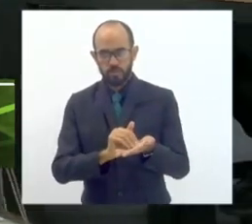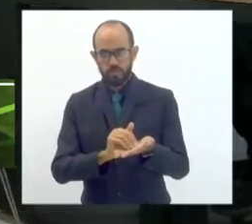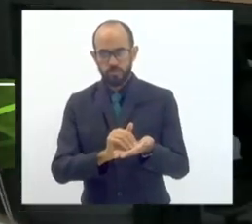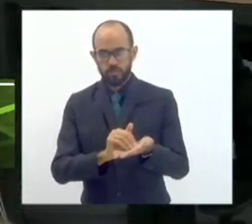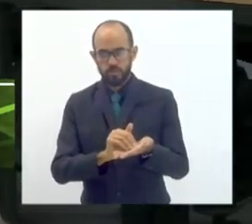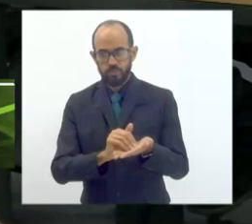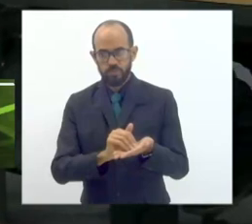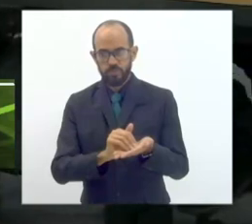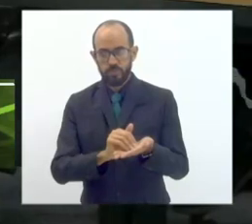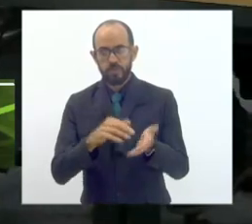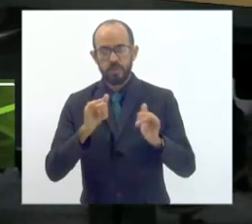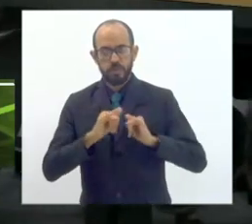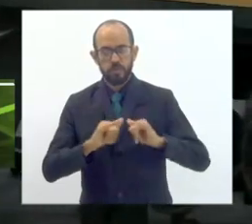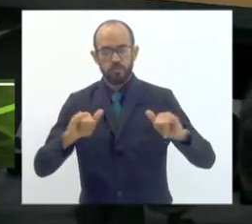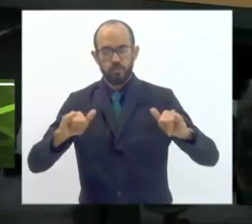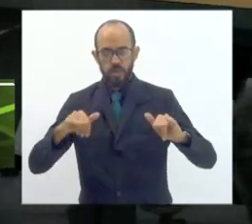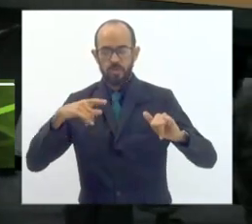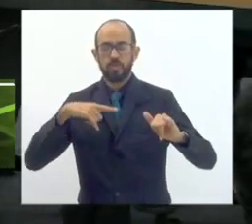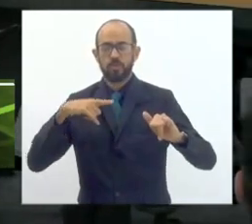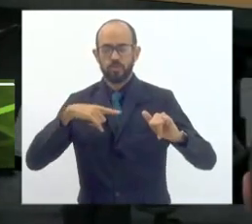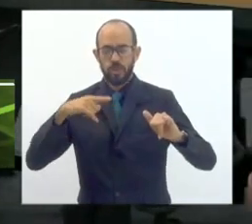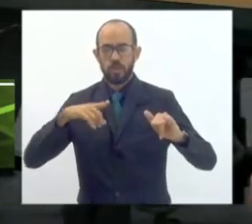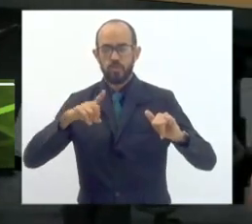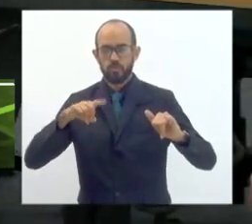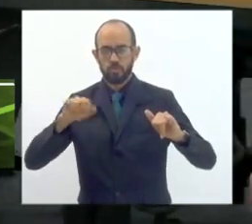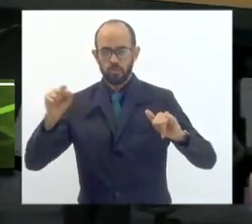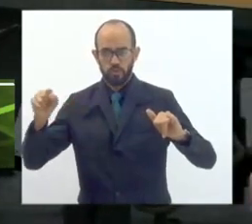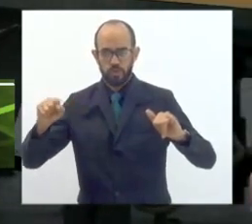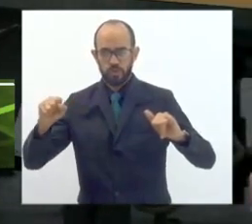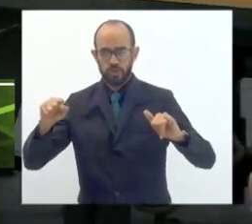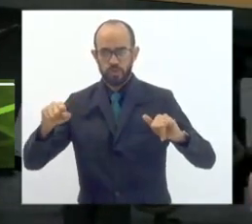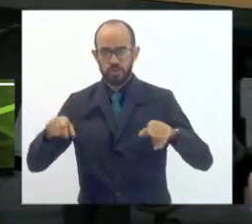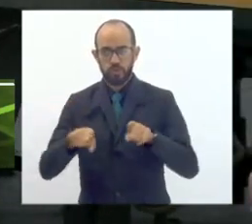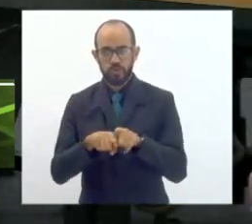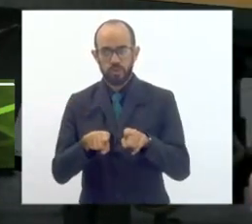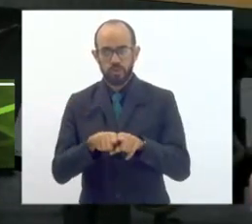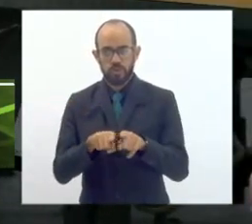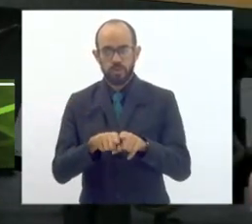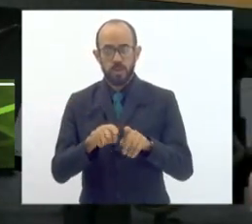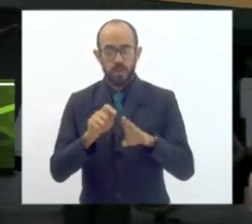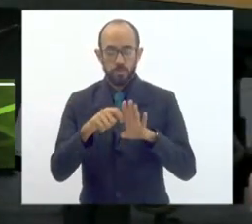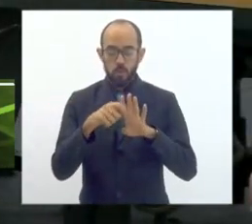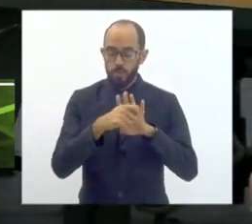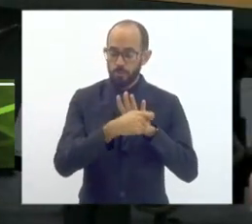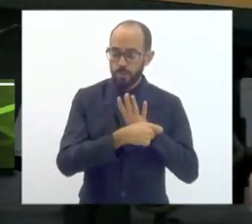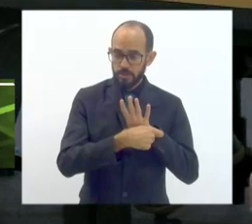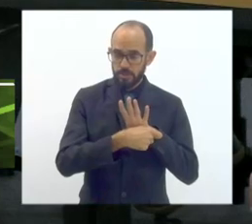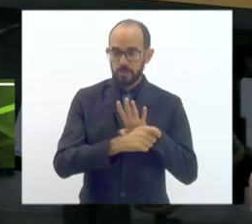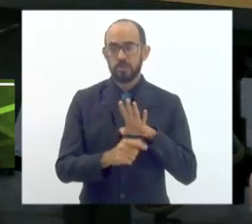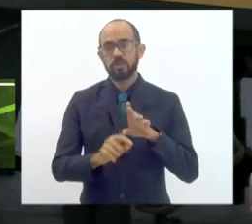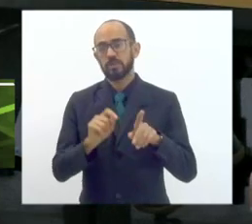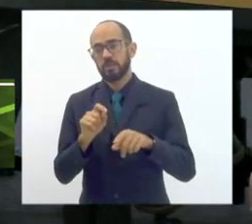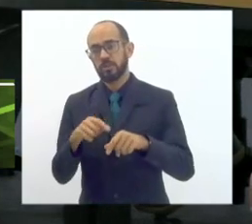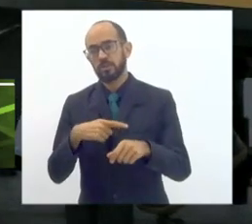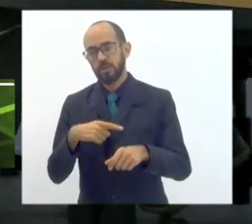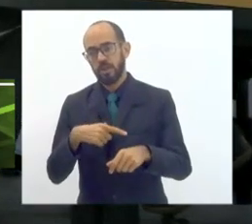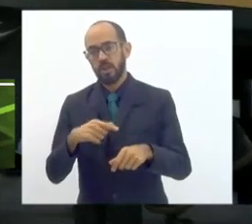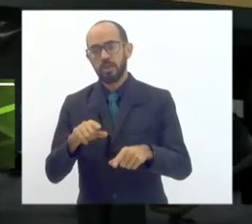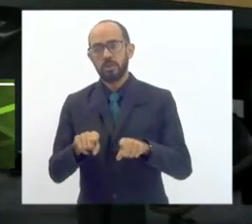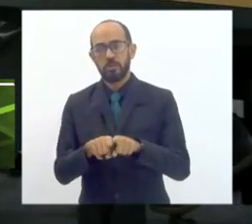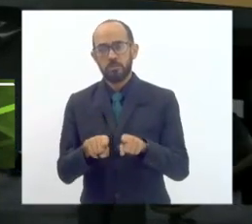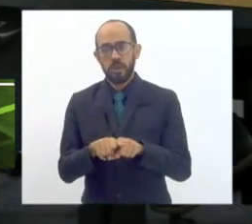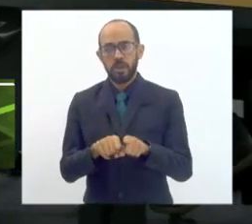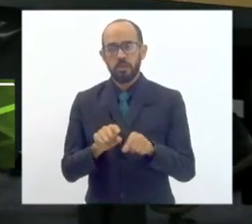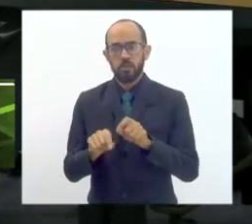tem publicado a data. A gente trabalha com competência mensal e tem publicado a data aonde